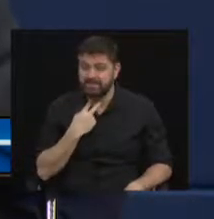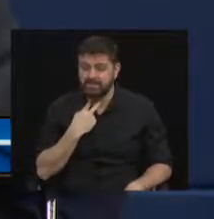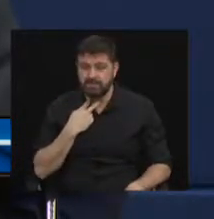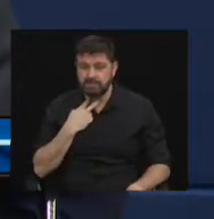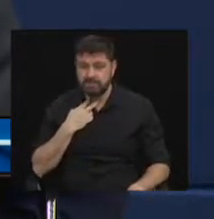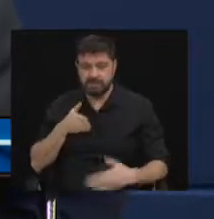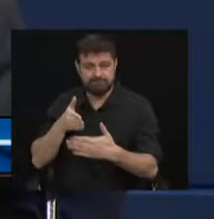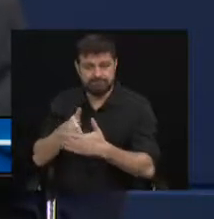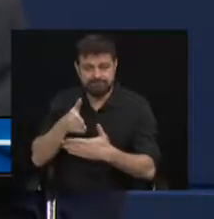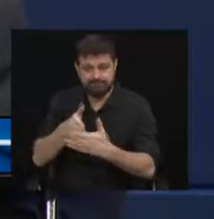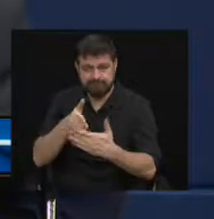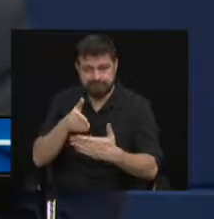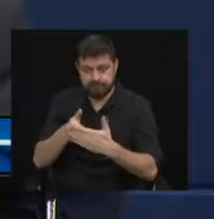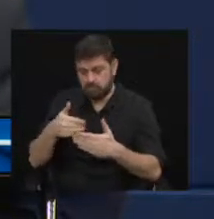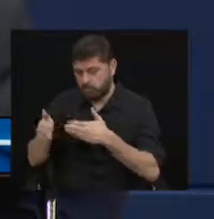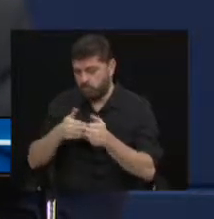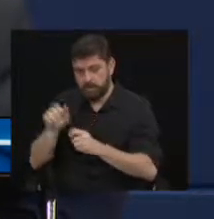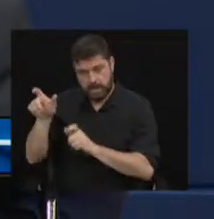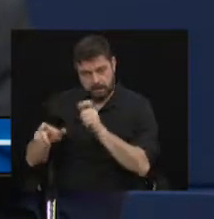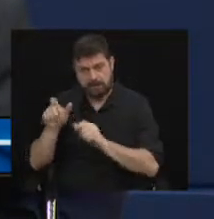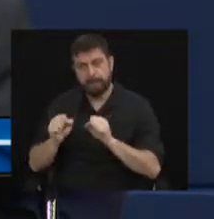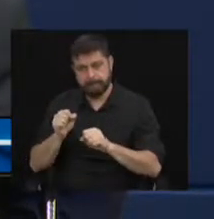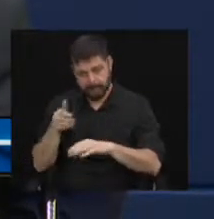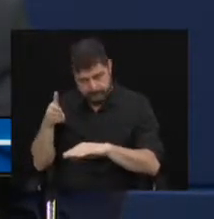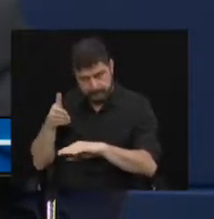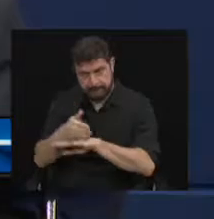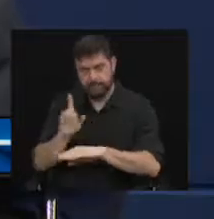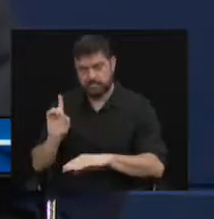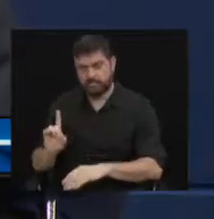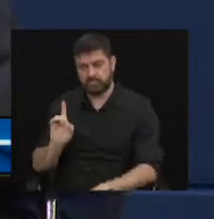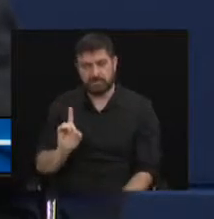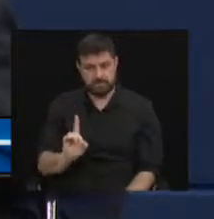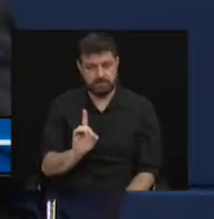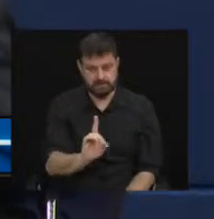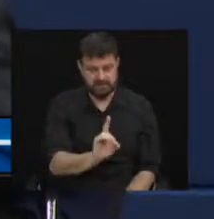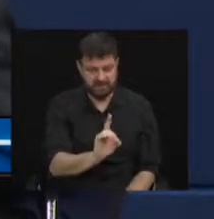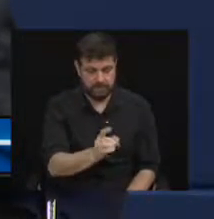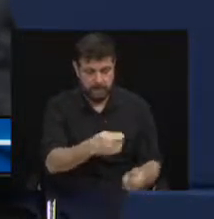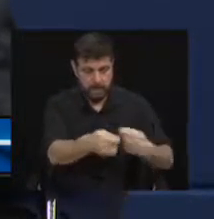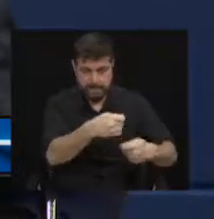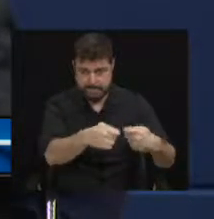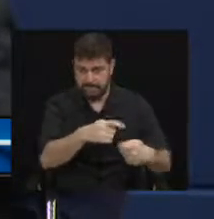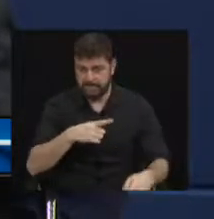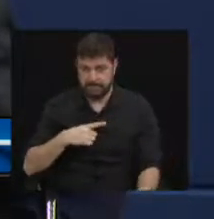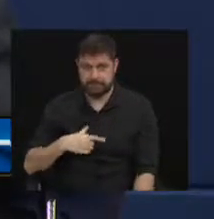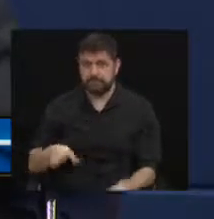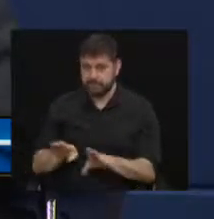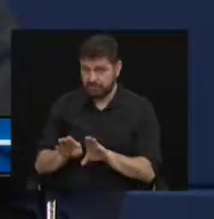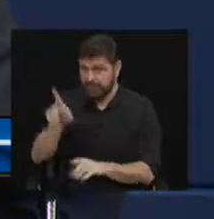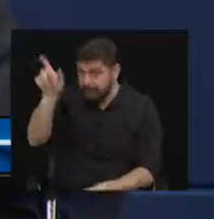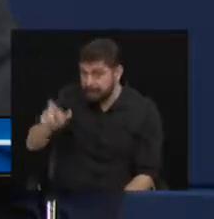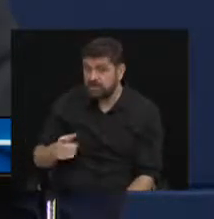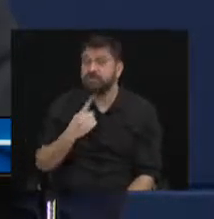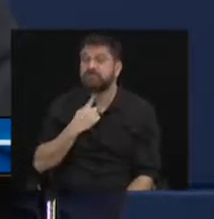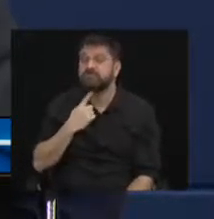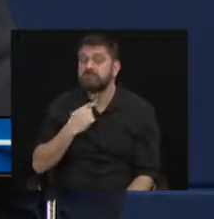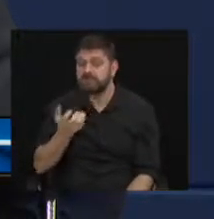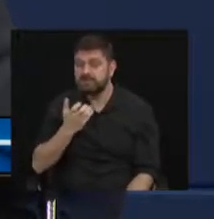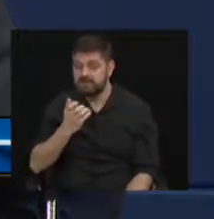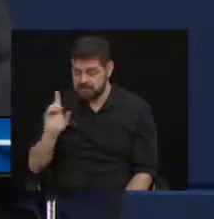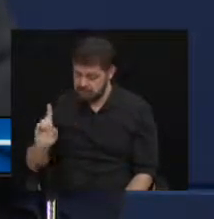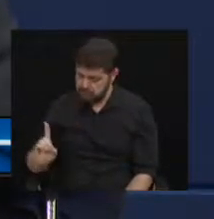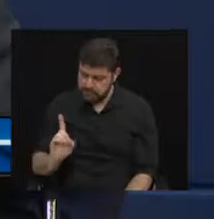banco. Existe ali um funcionário ou uma funcionária perguntando que tipo de operação que se fará no banco. A pessoa, portanto,